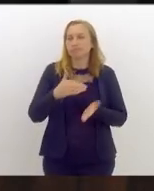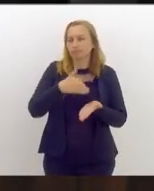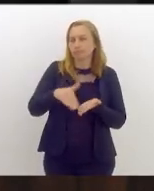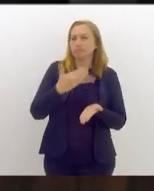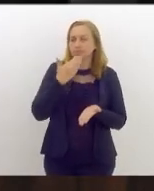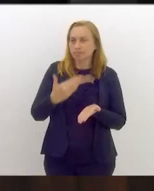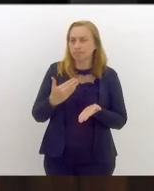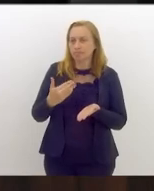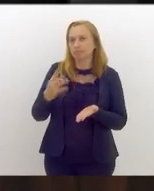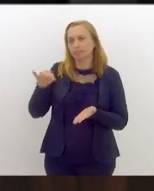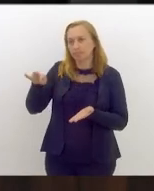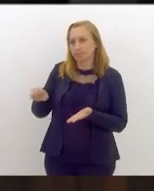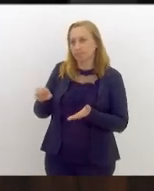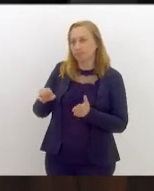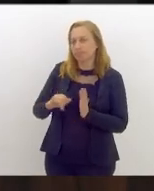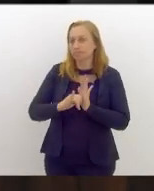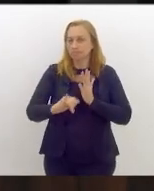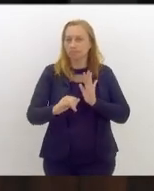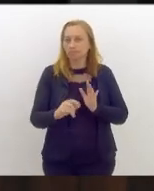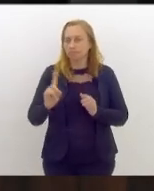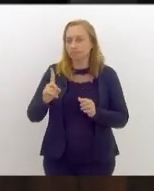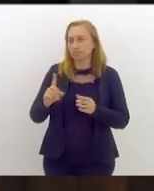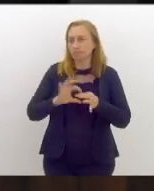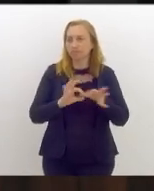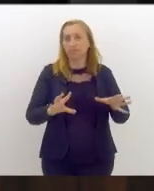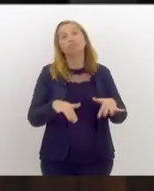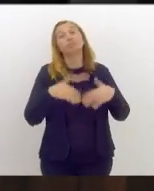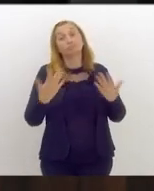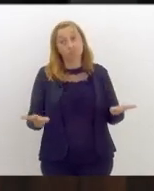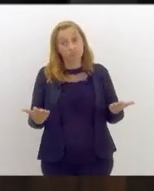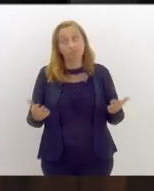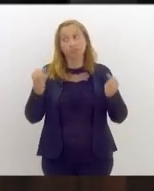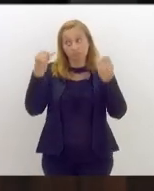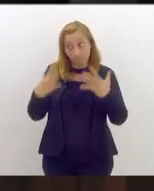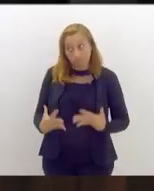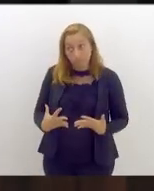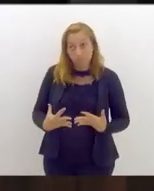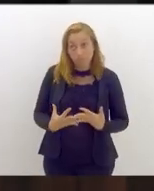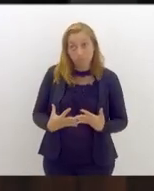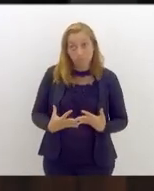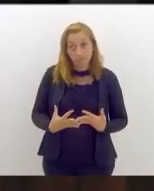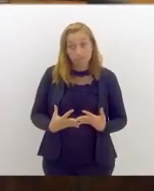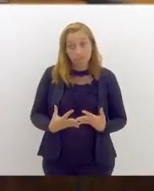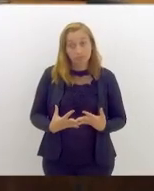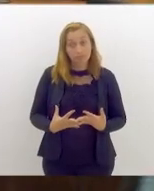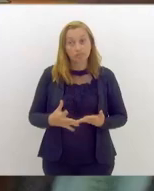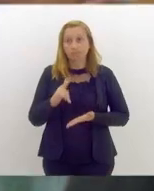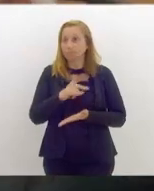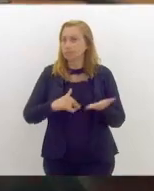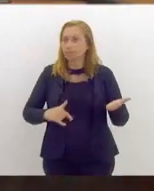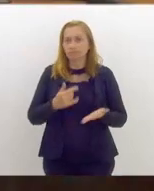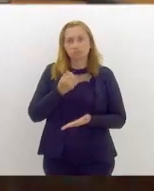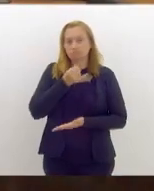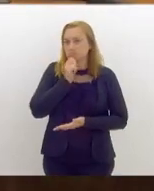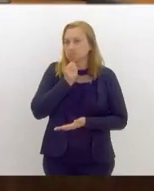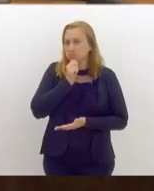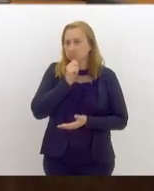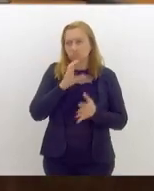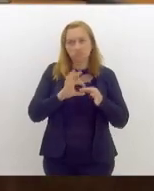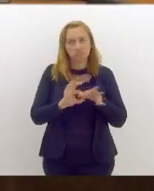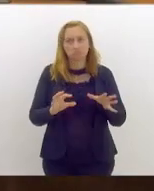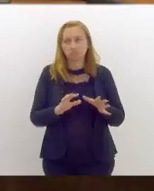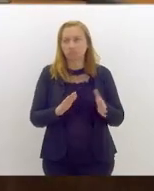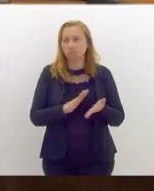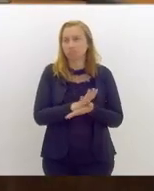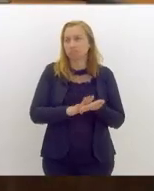o seu gabinete para publicar o anexo no autoriza então só para esclarecer isso tem nenhum documento não autorizei